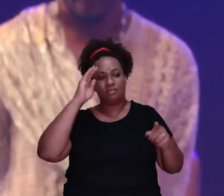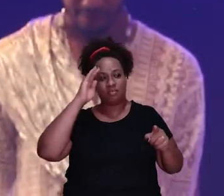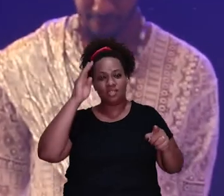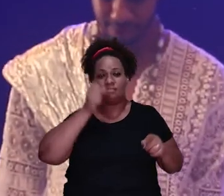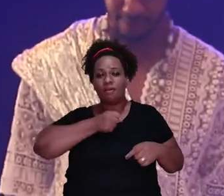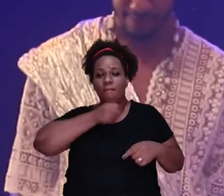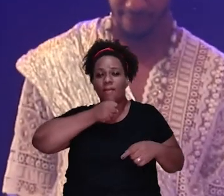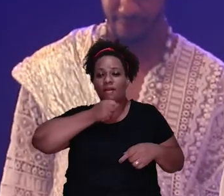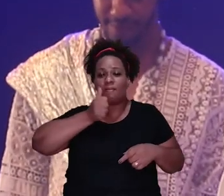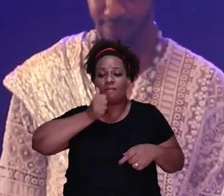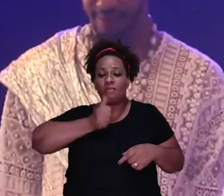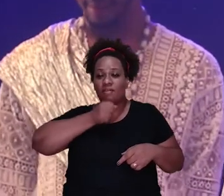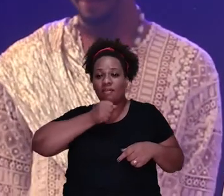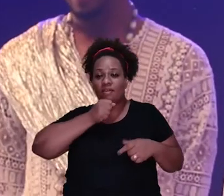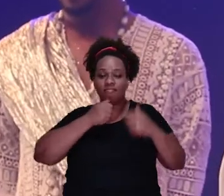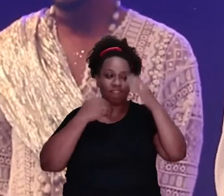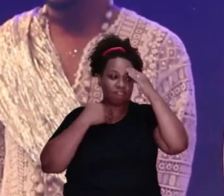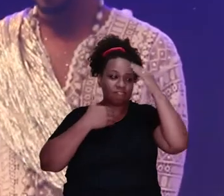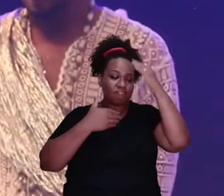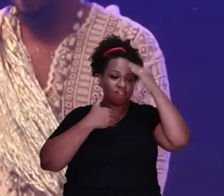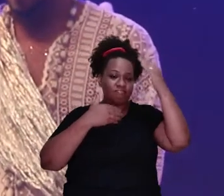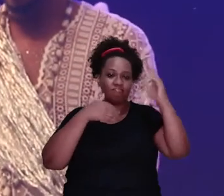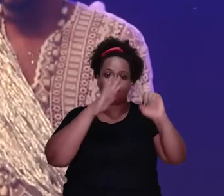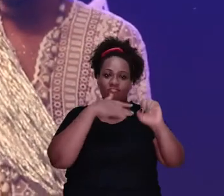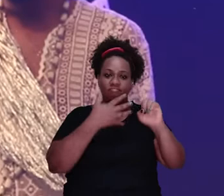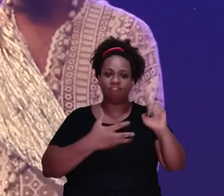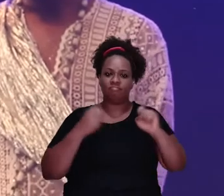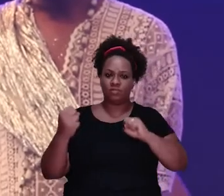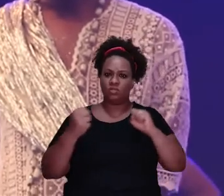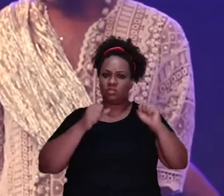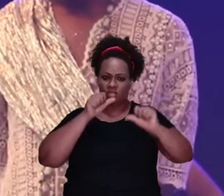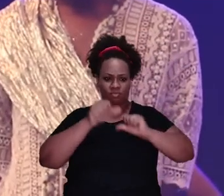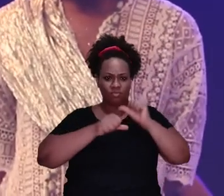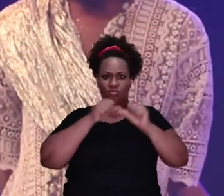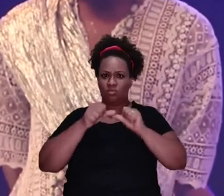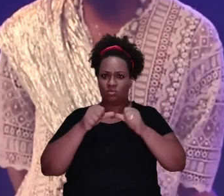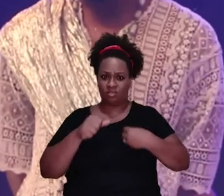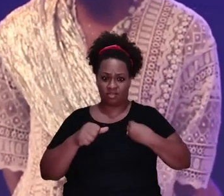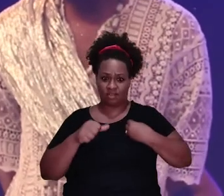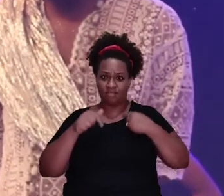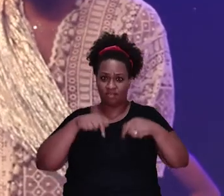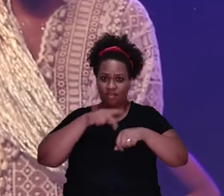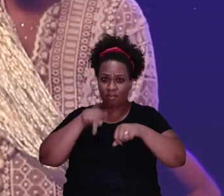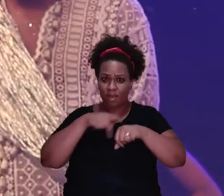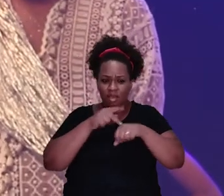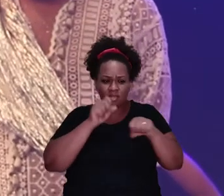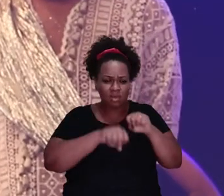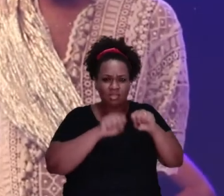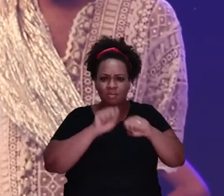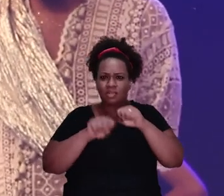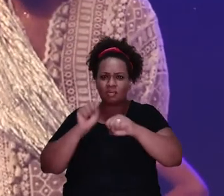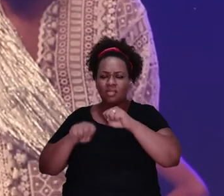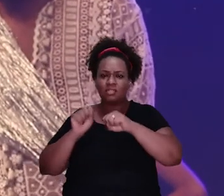mulheres sobretudo nossa se apague nossas mais velhas a gente tem que assumir esse poder de pede desconstrução a gente vive no